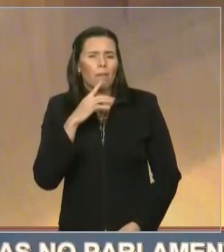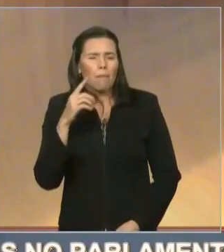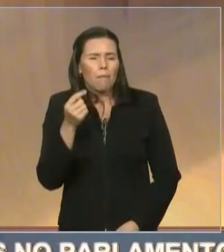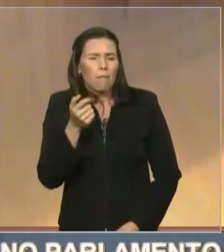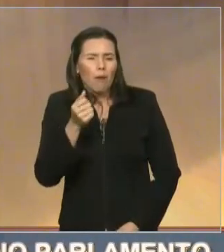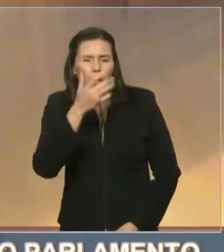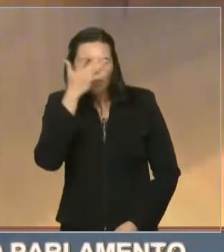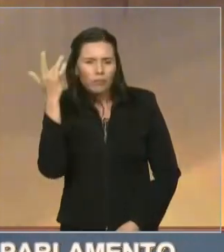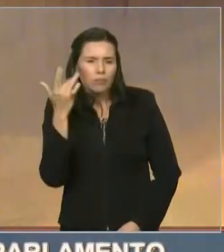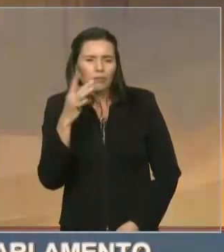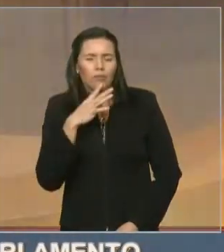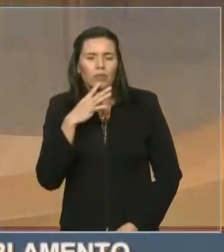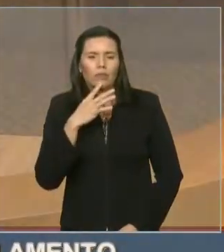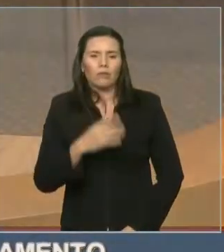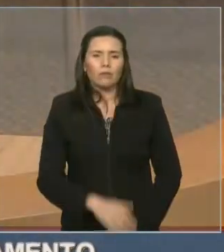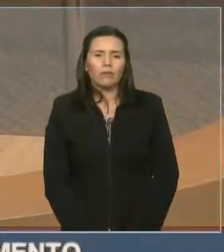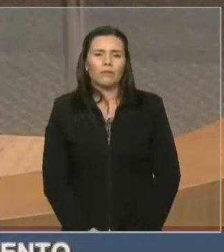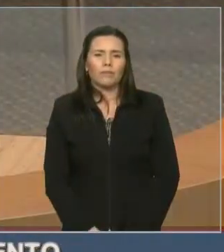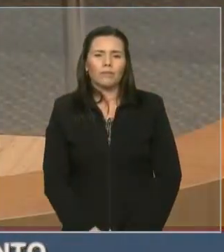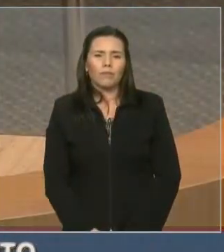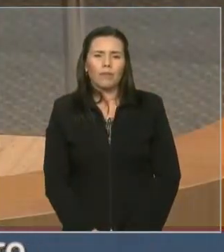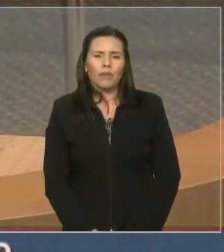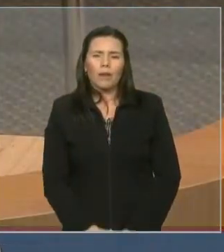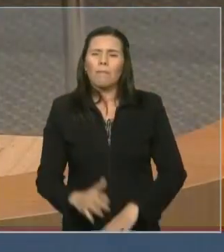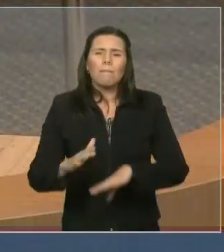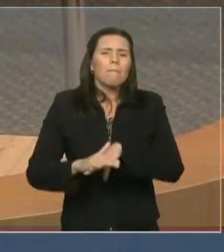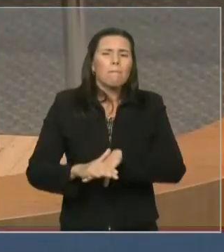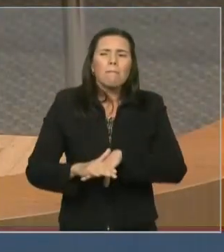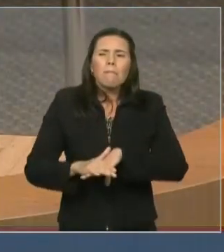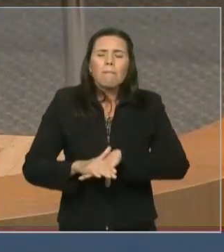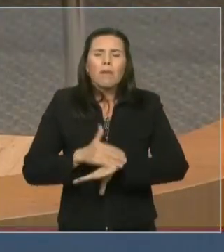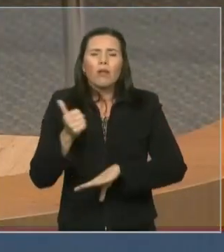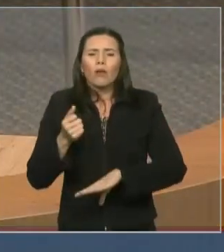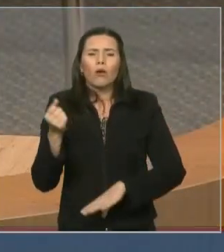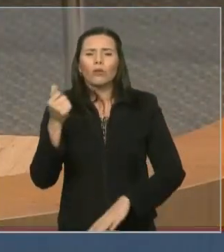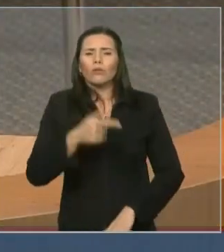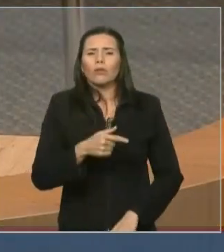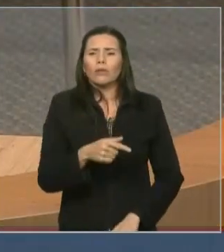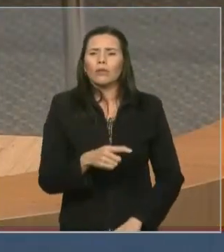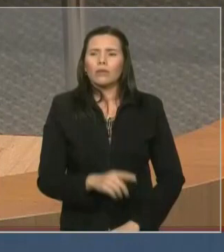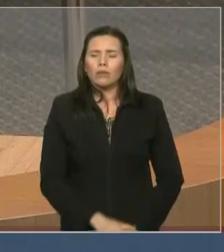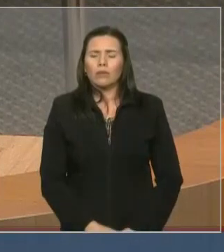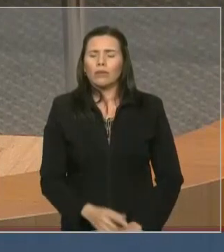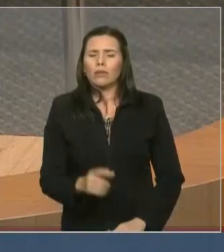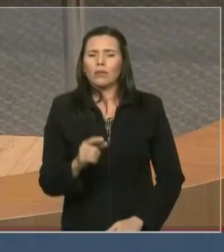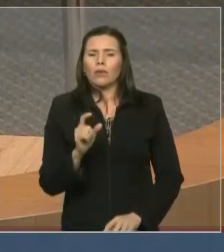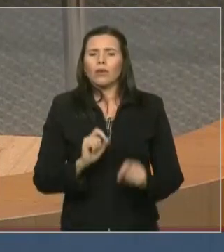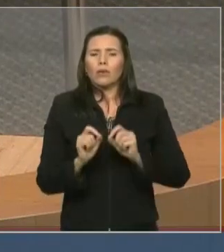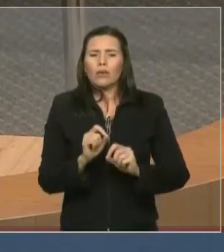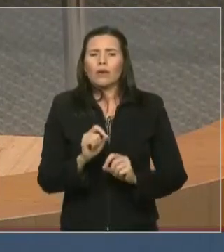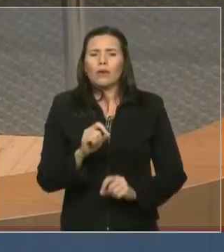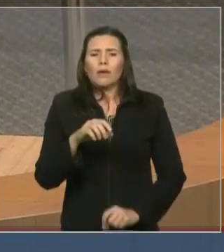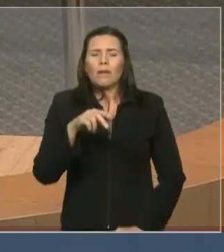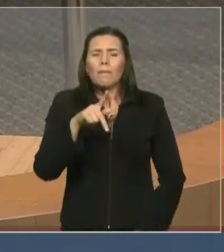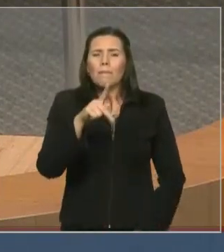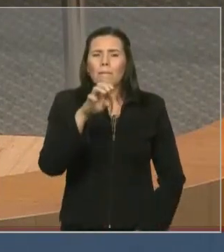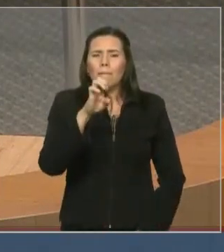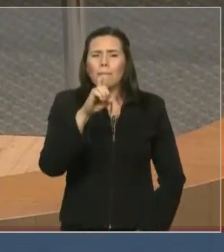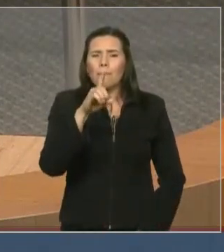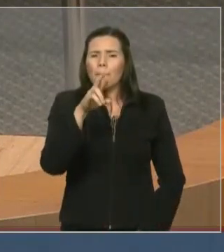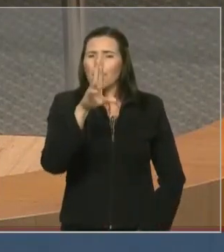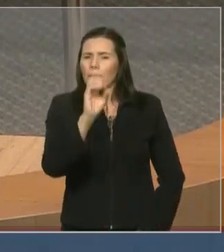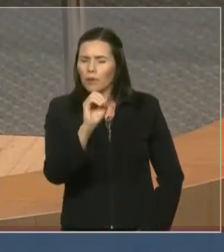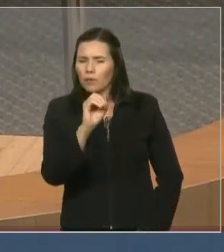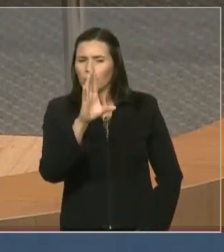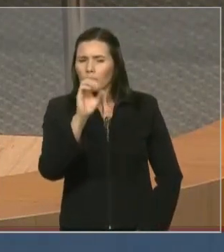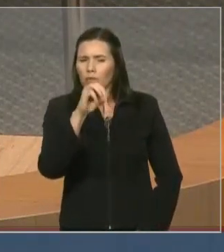Impressionante. E eu perguntava, melhor do que Pedro Comum? Ele 2 vezes melhor do que Pedro Comum. E dos grandes oradores que